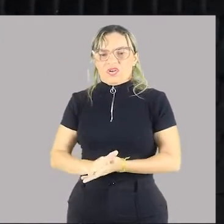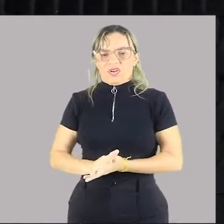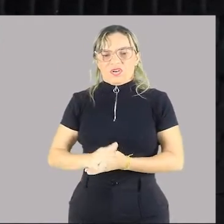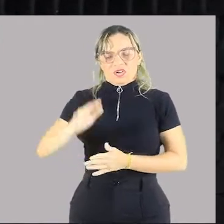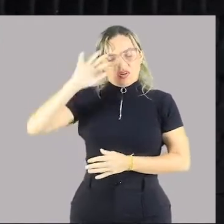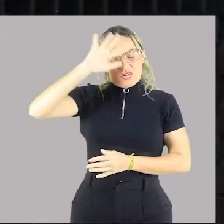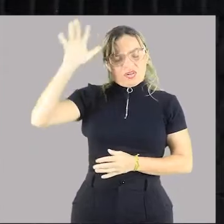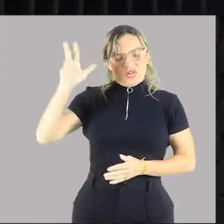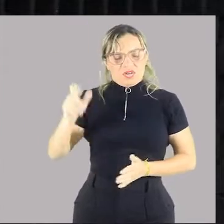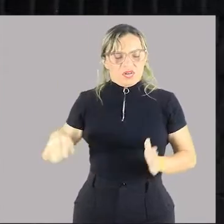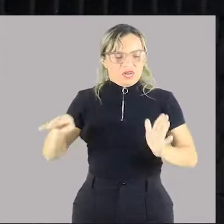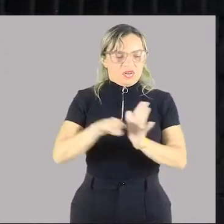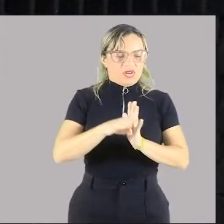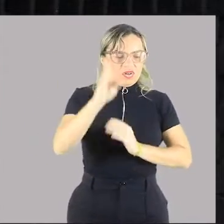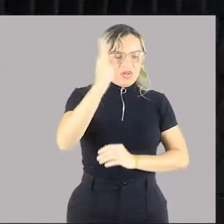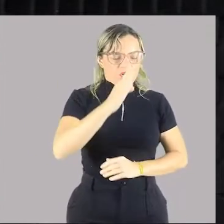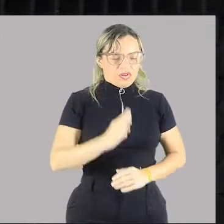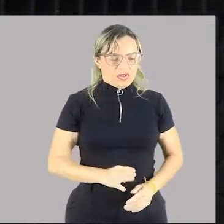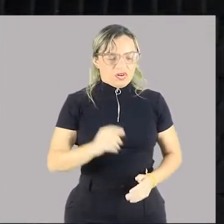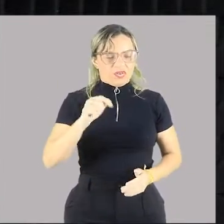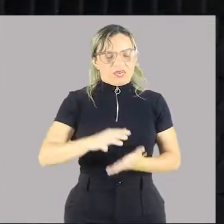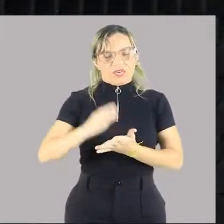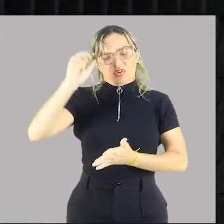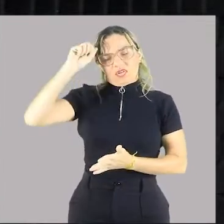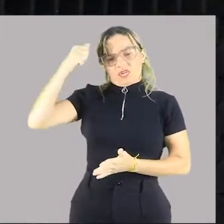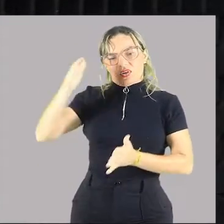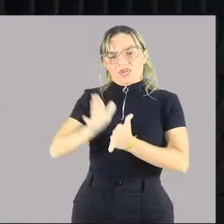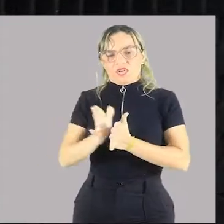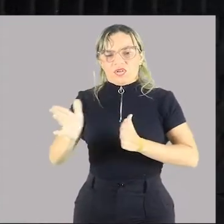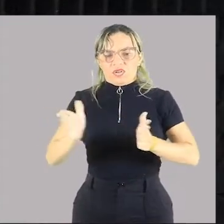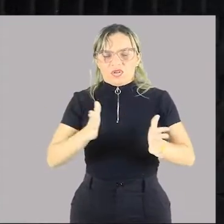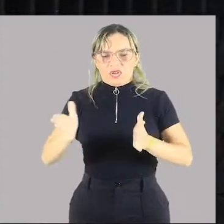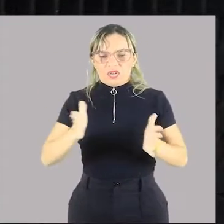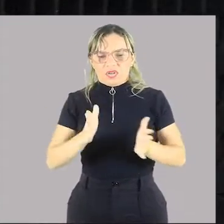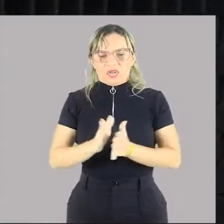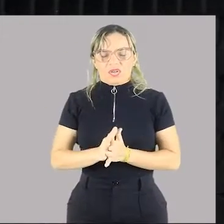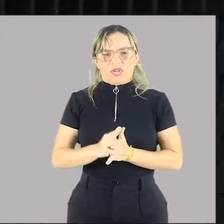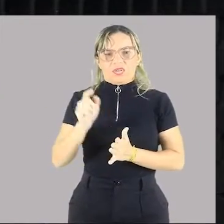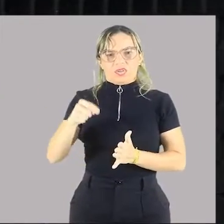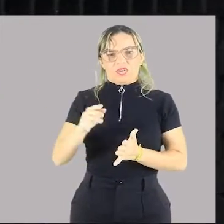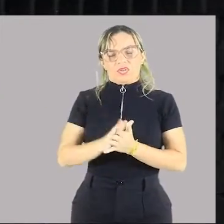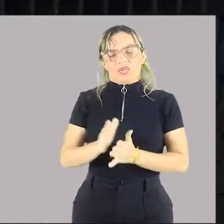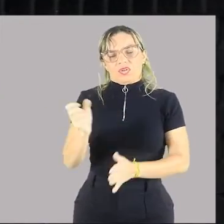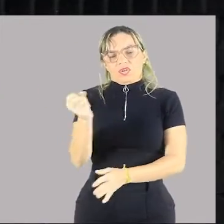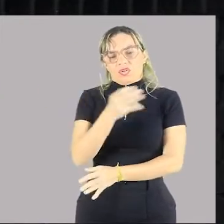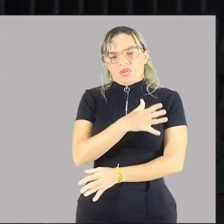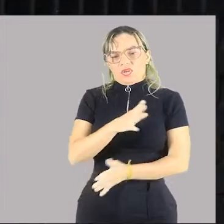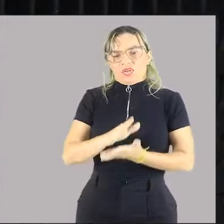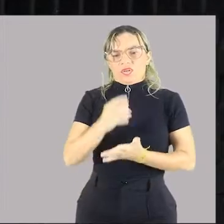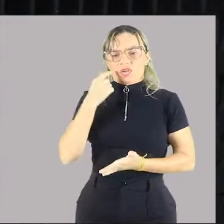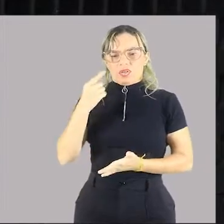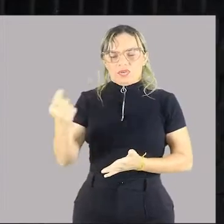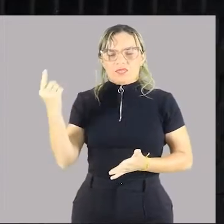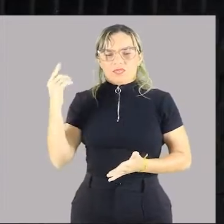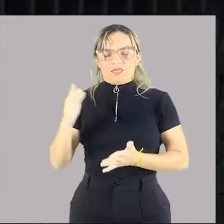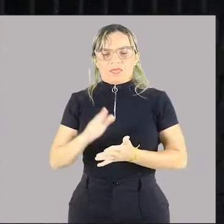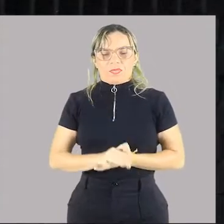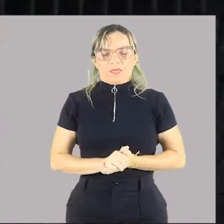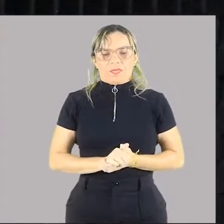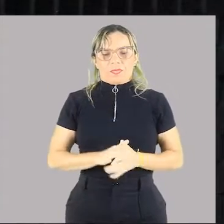África-Brasil, a partir do tráfico negreiro, durante ali os tempos modernos, durante ali a